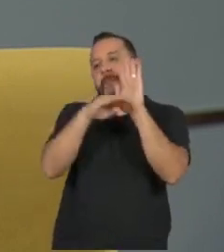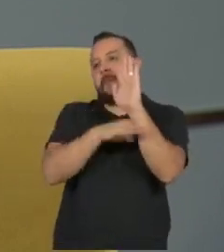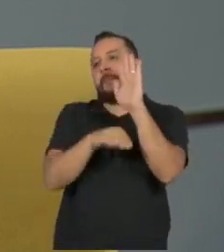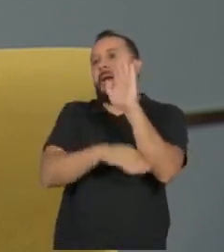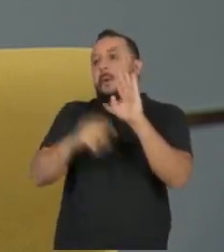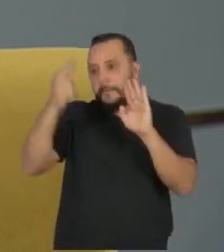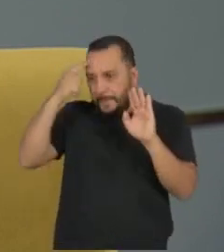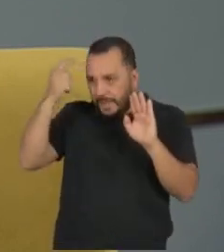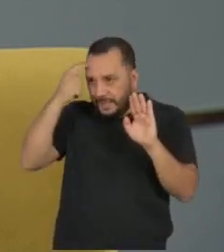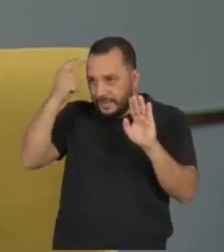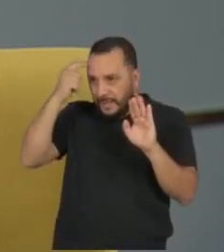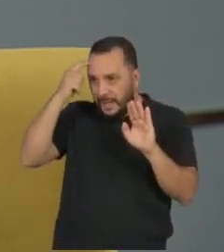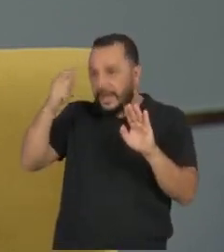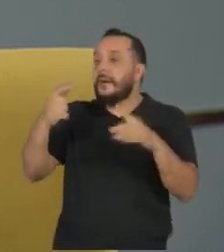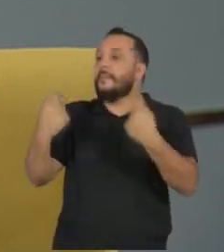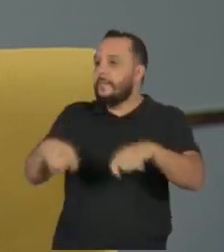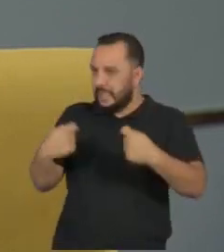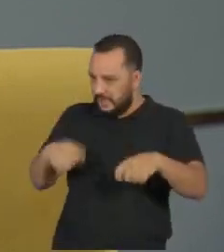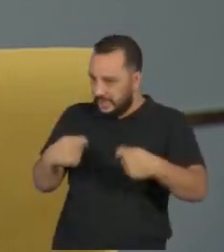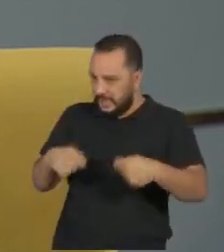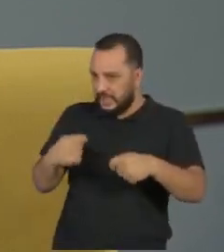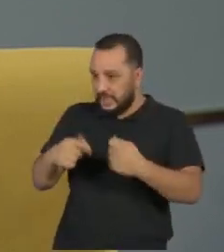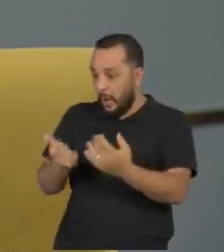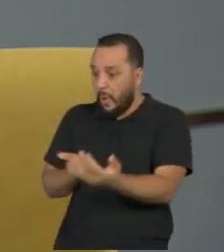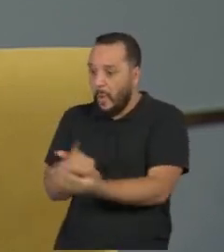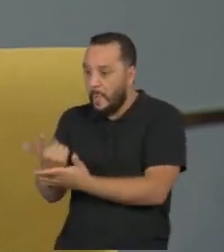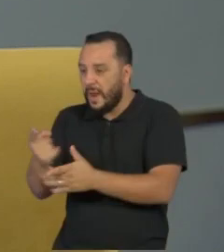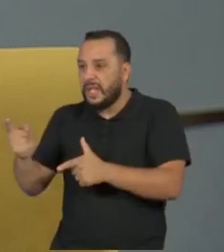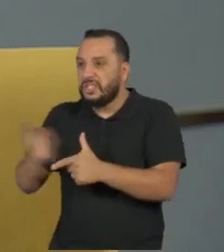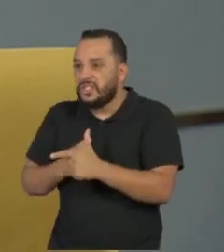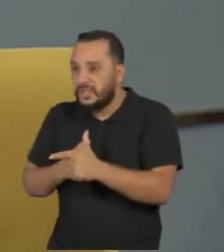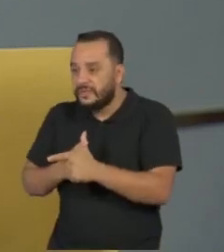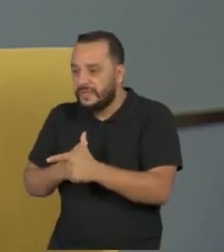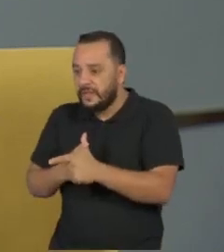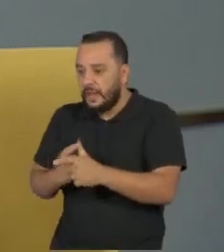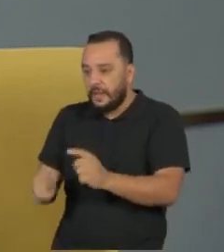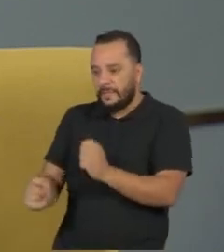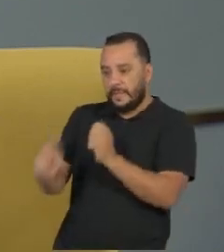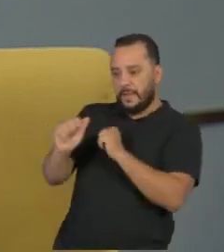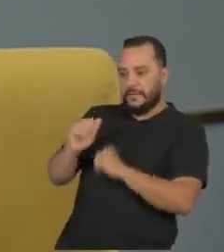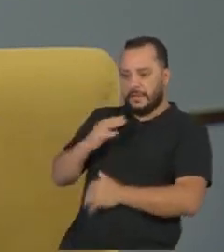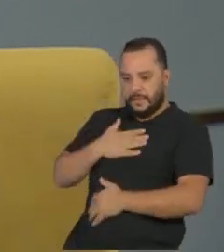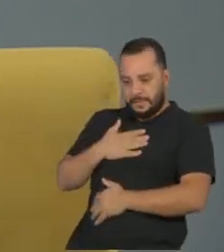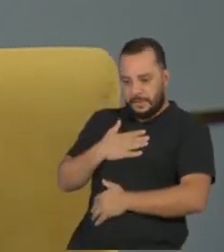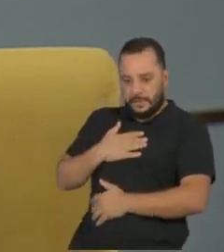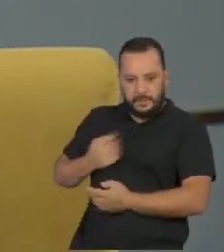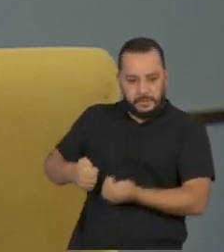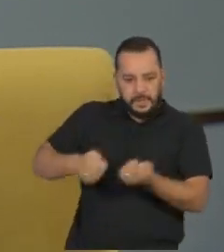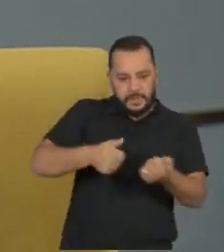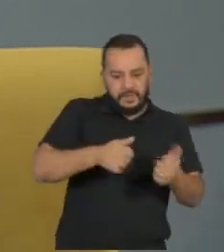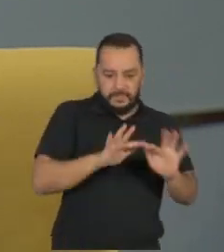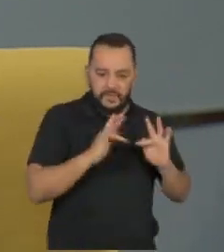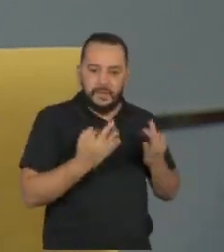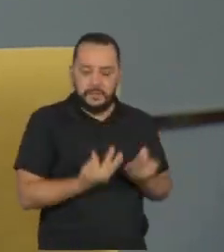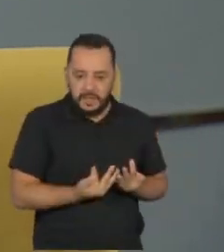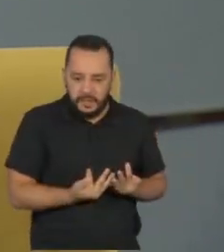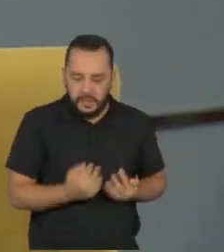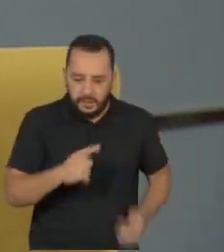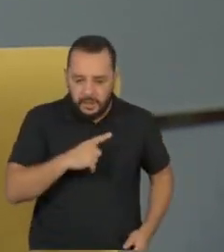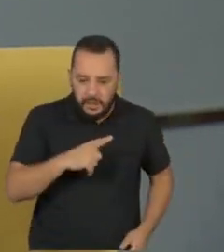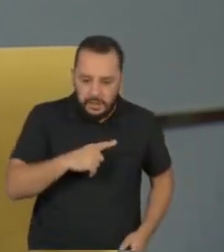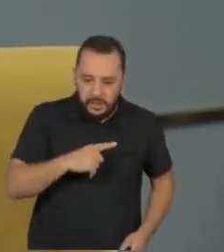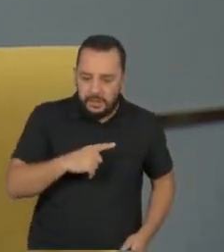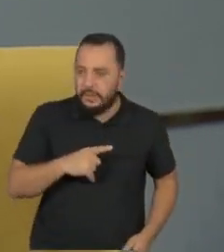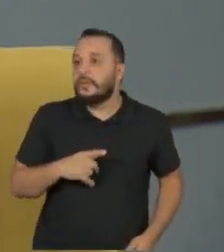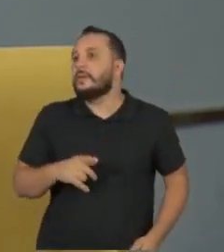se precisa contrair aquela dívida, que benefício ele vai trazer para você e para sua família, para ajudar